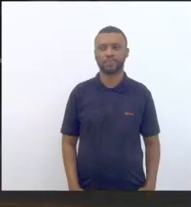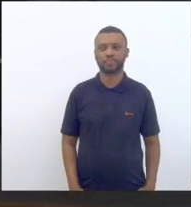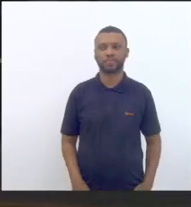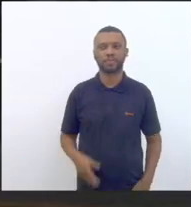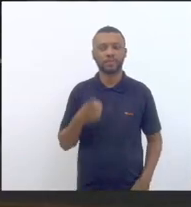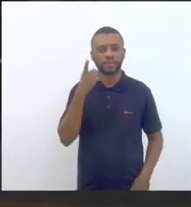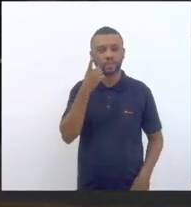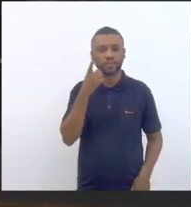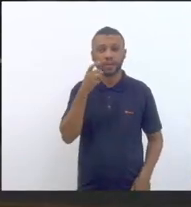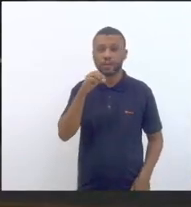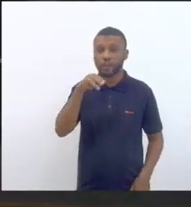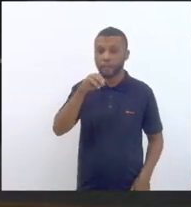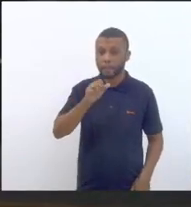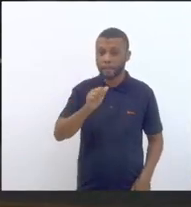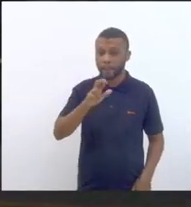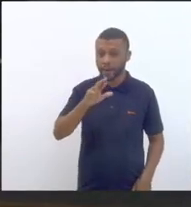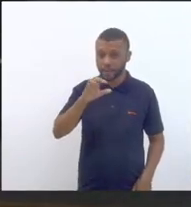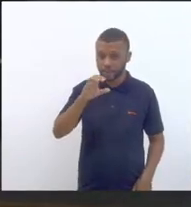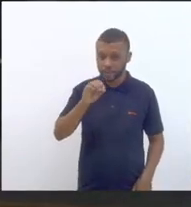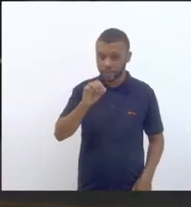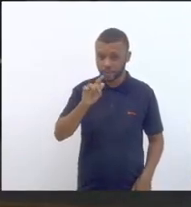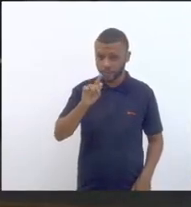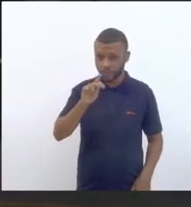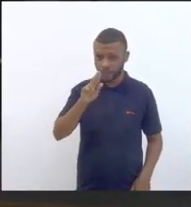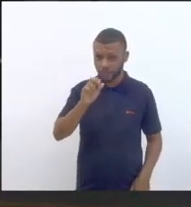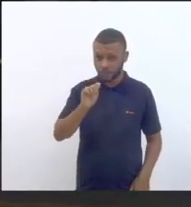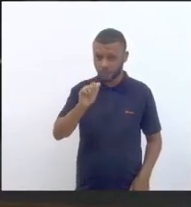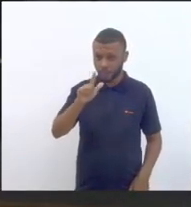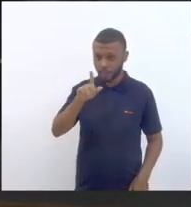Deputado Márcio Gualberto.